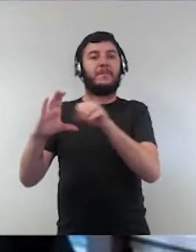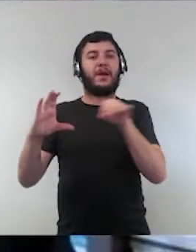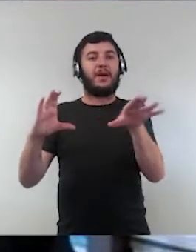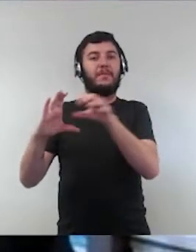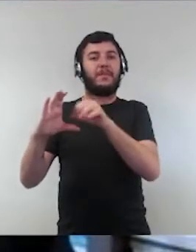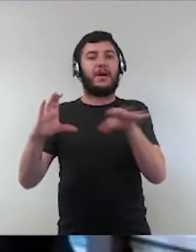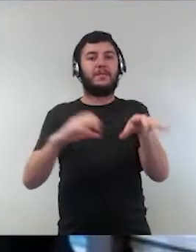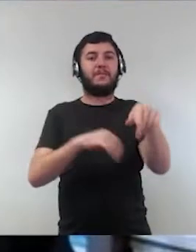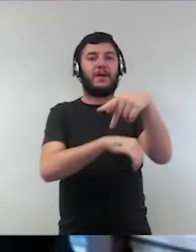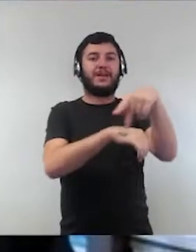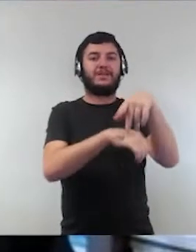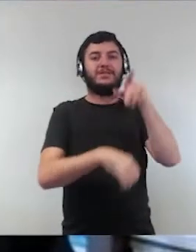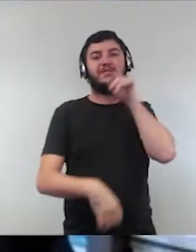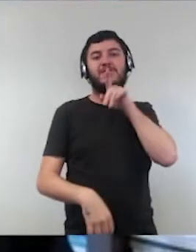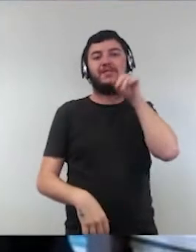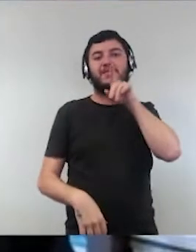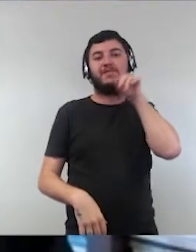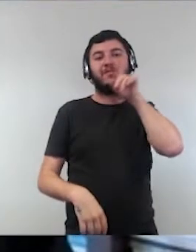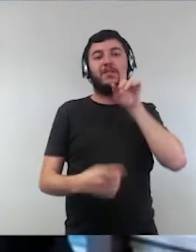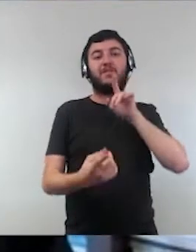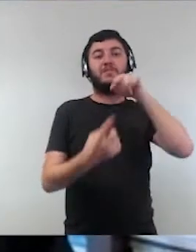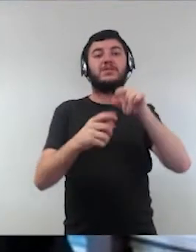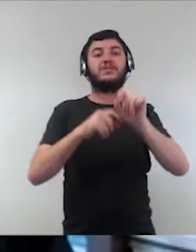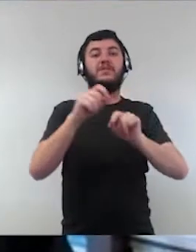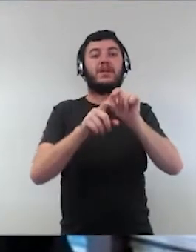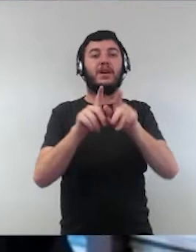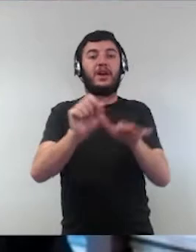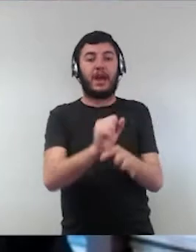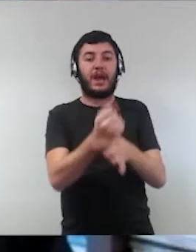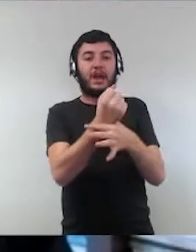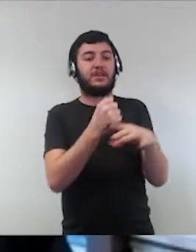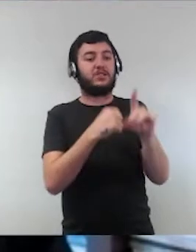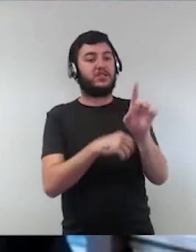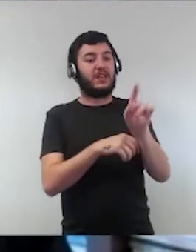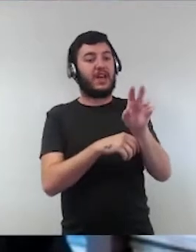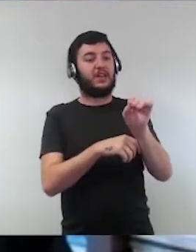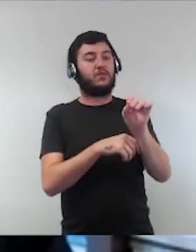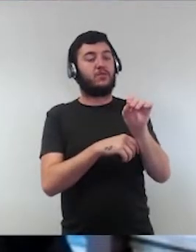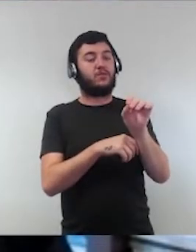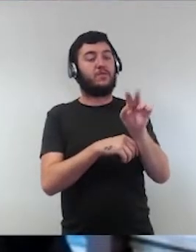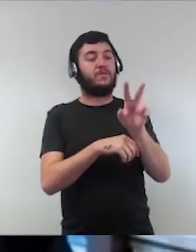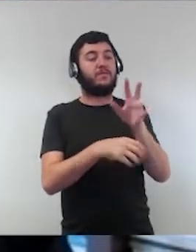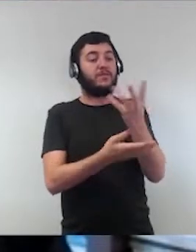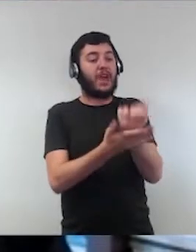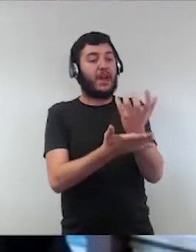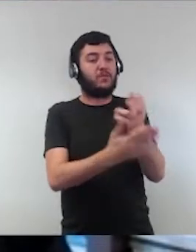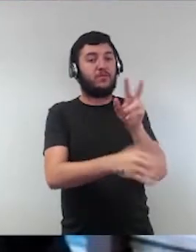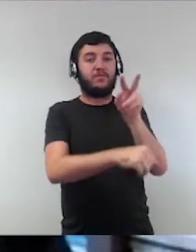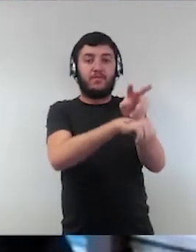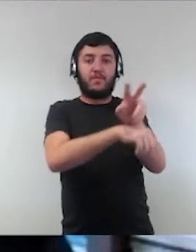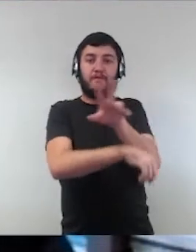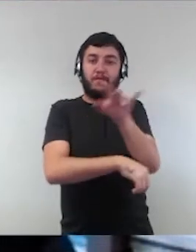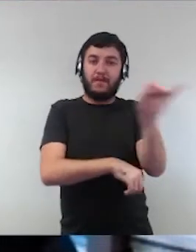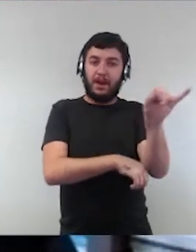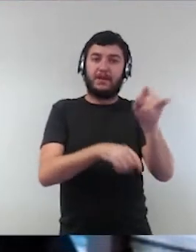na ausência de garantias de que os dados serão preservados, é bem provável que